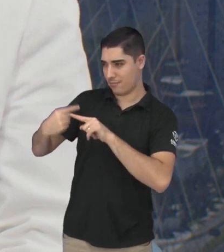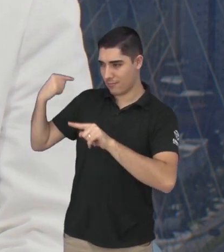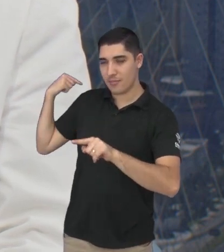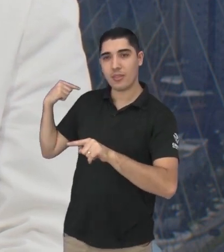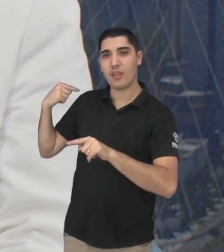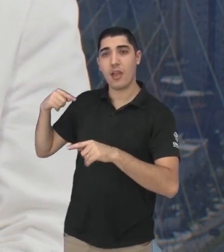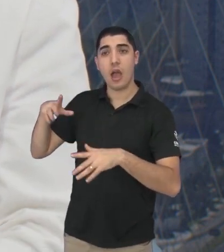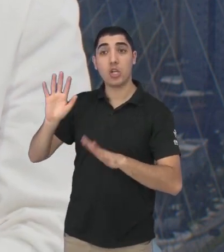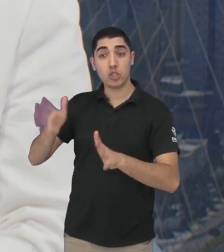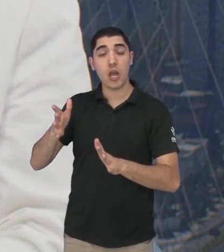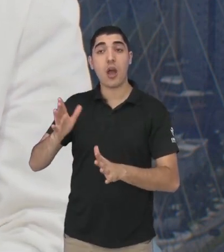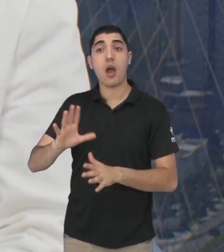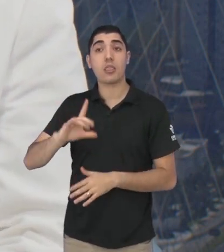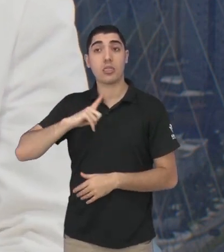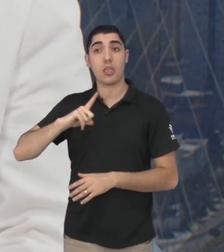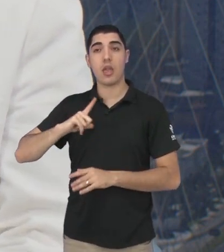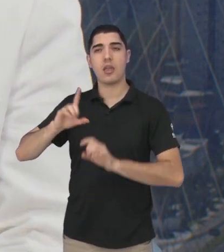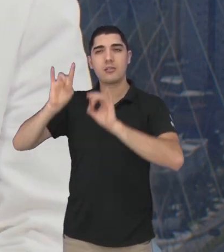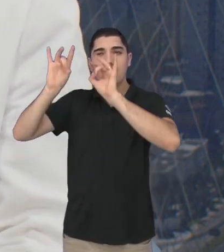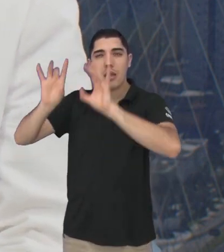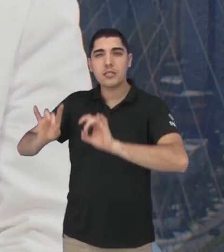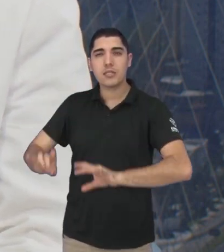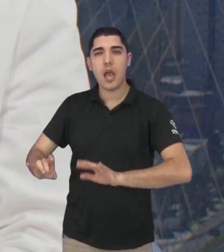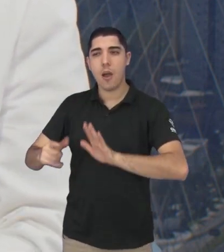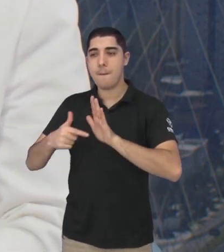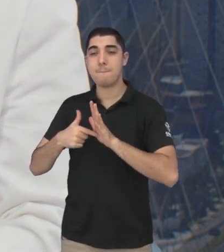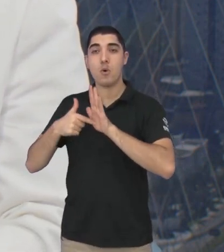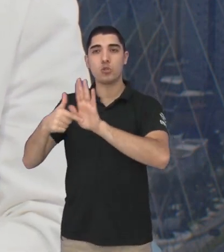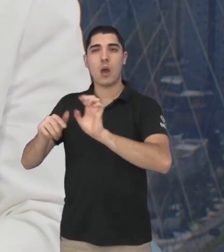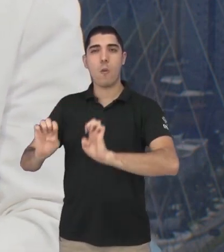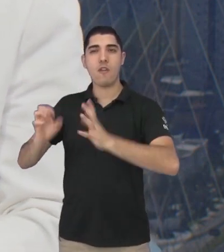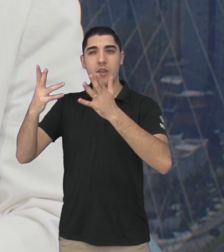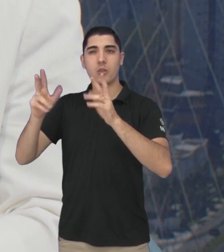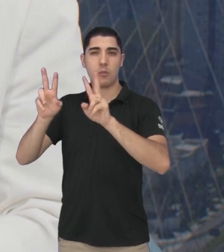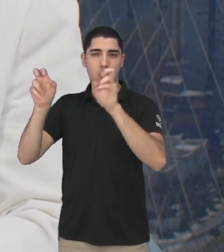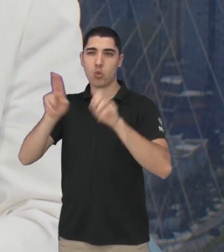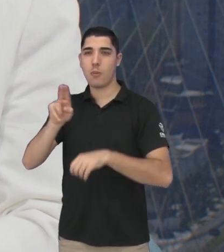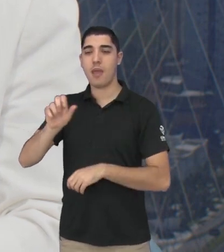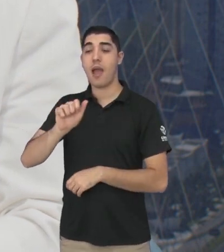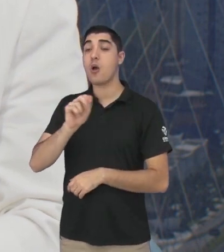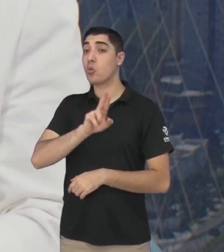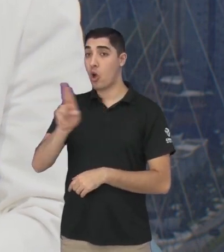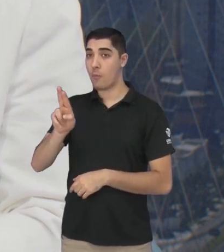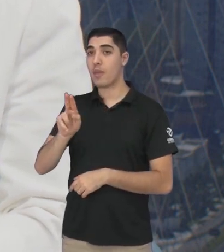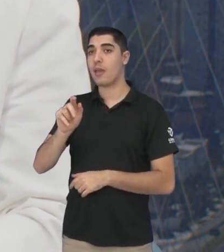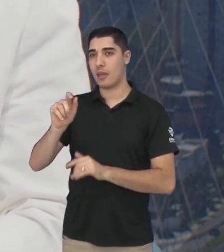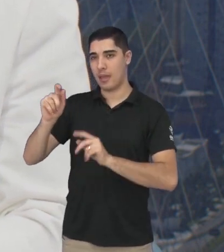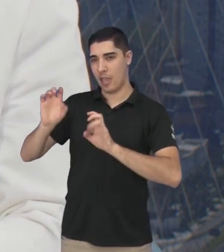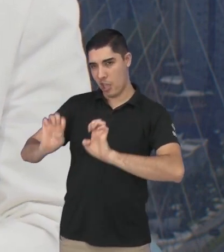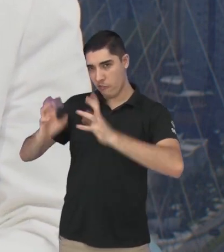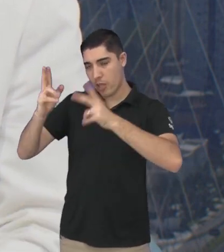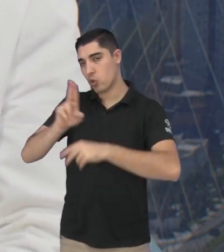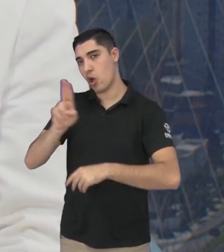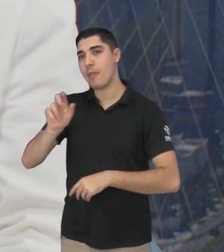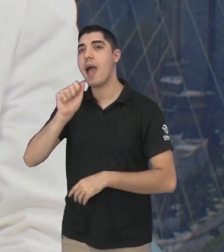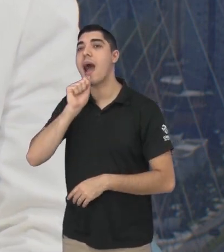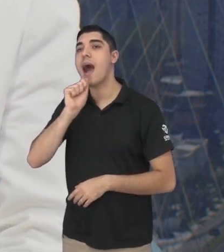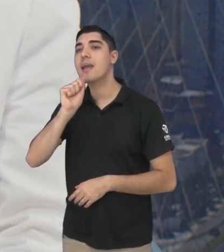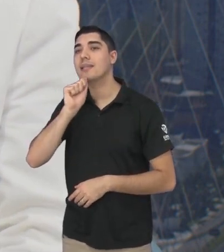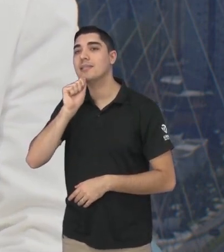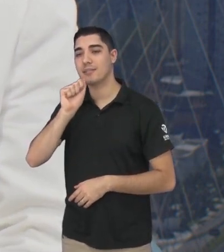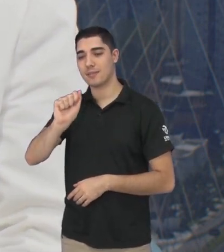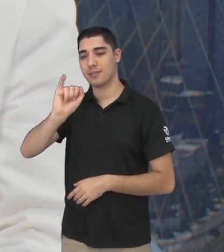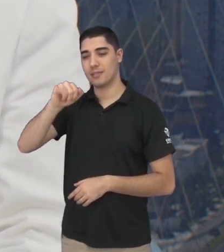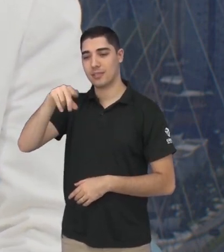aqui na nossa cidade, falando sobre a questão da dependência, né? Foi um espetáculo chamado Ainda, onde retrata